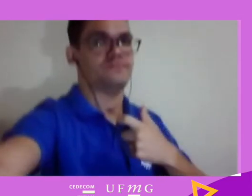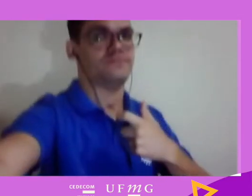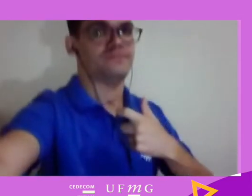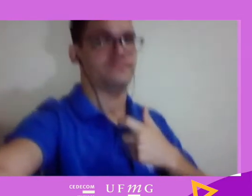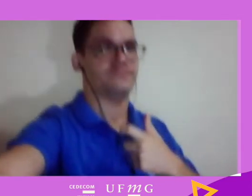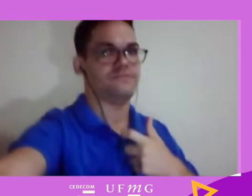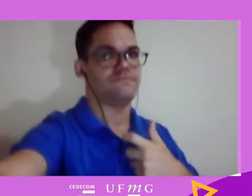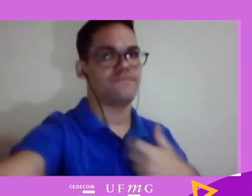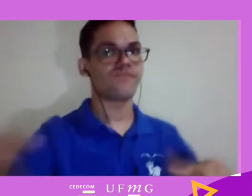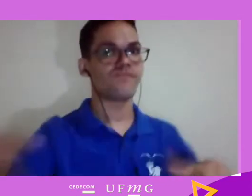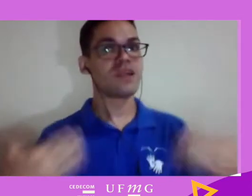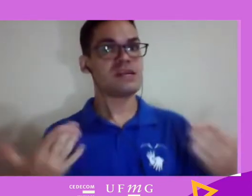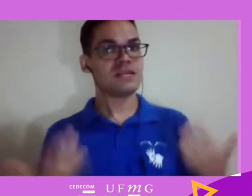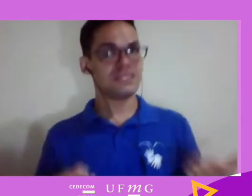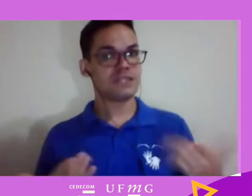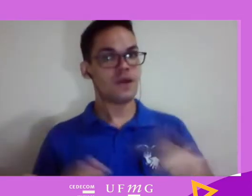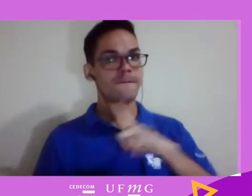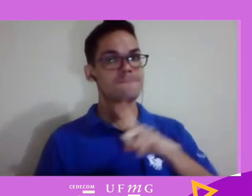como